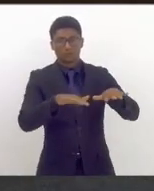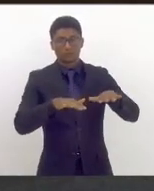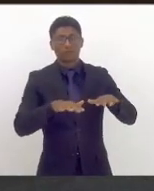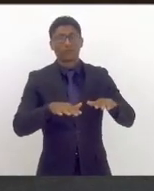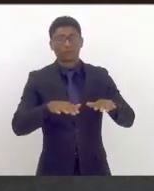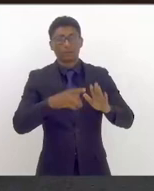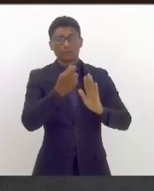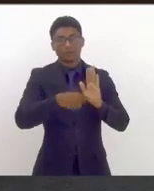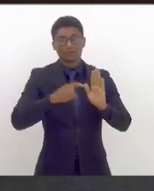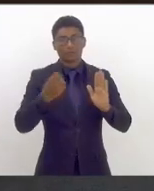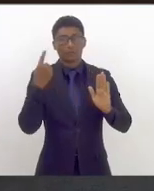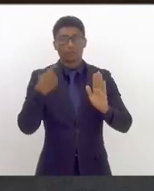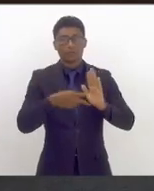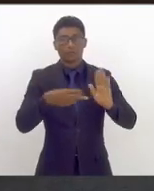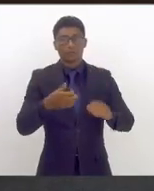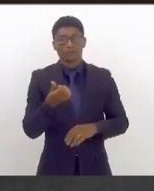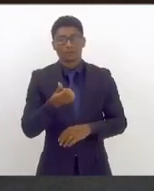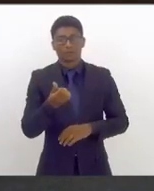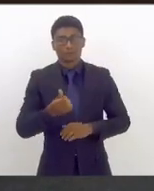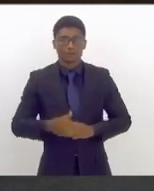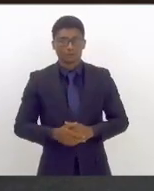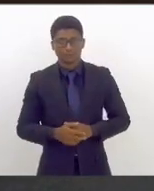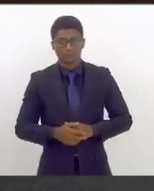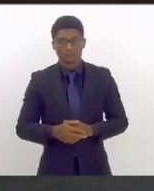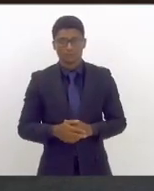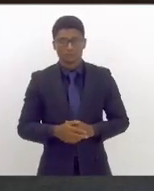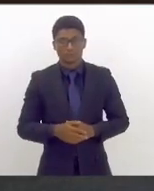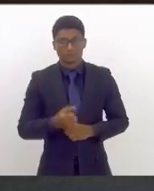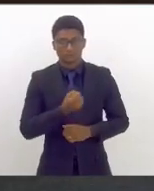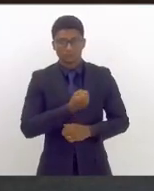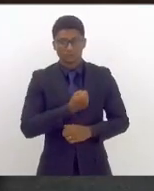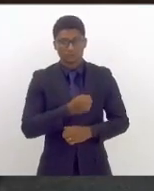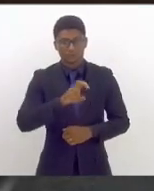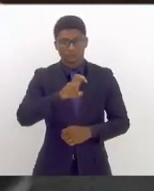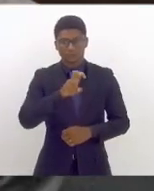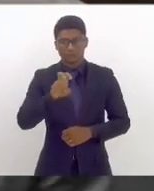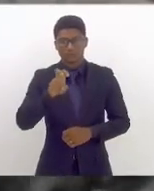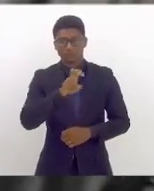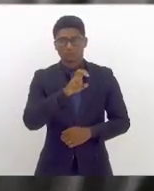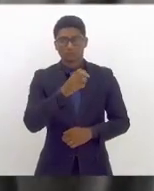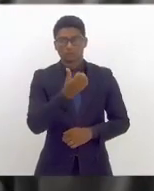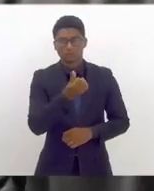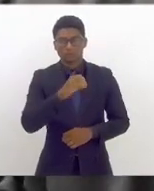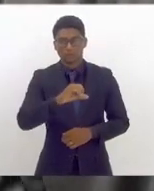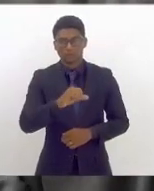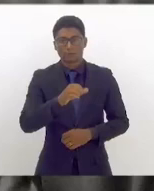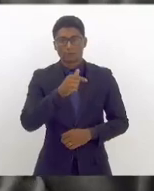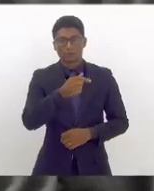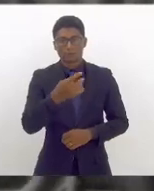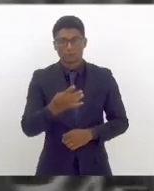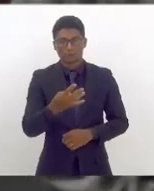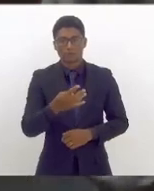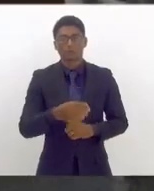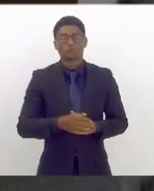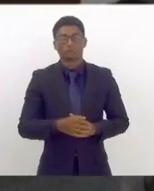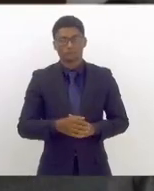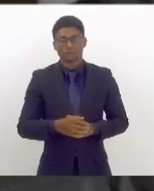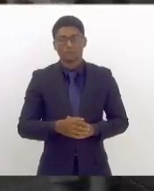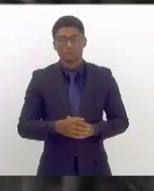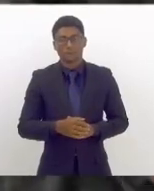original do artigo 6 números 55 697492 de plenário